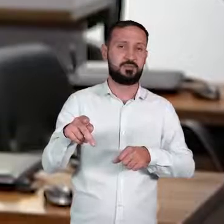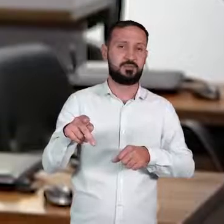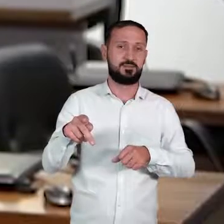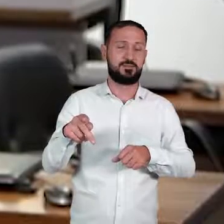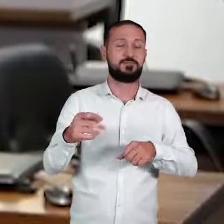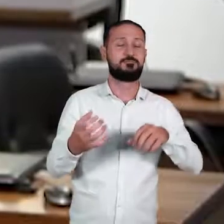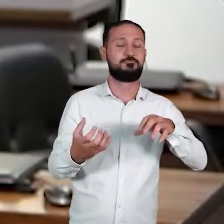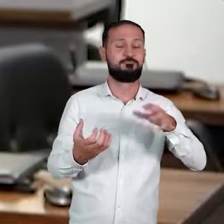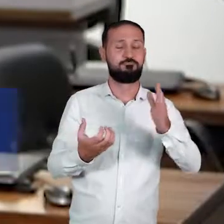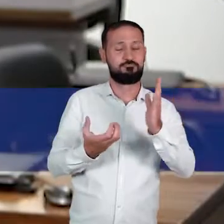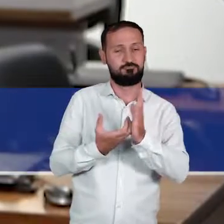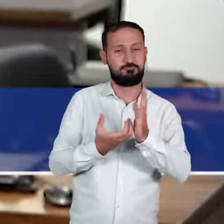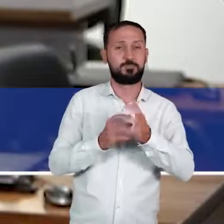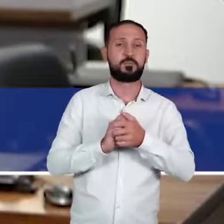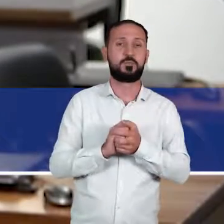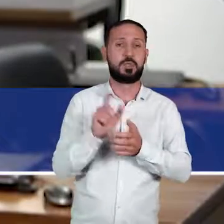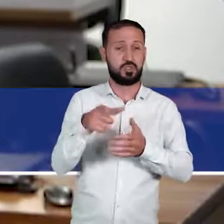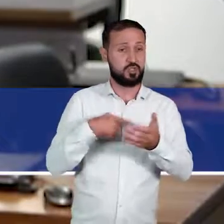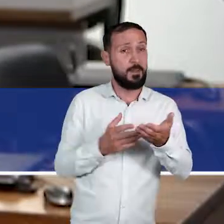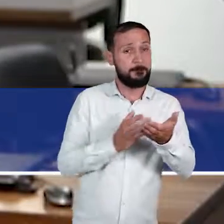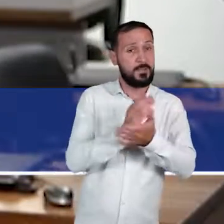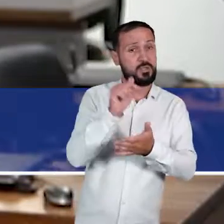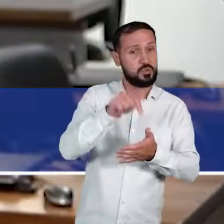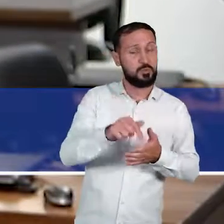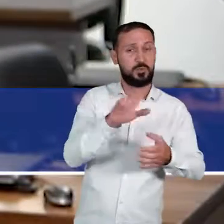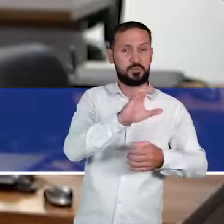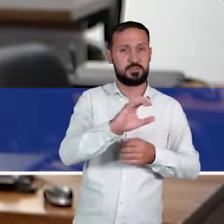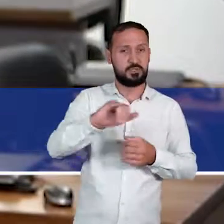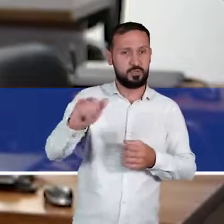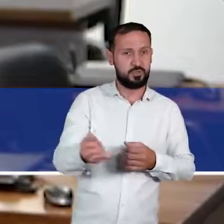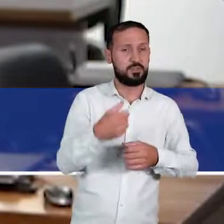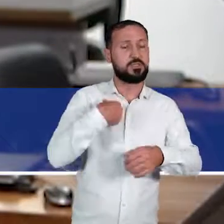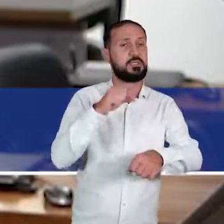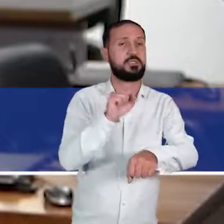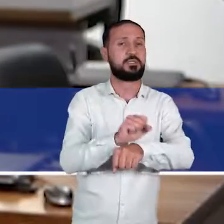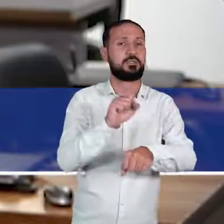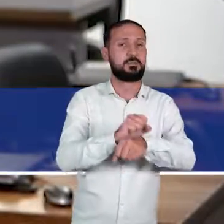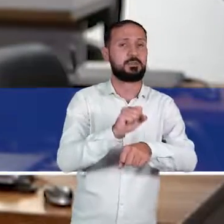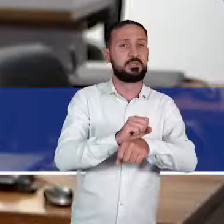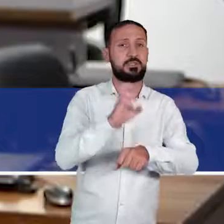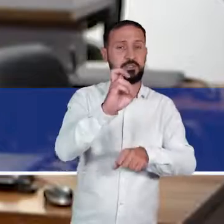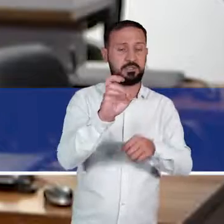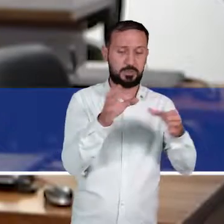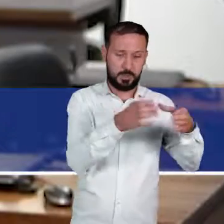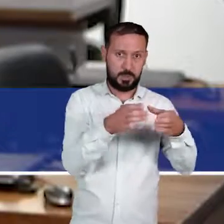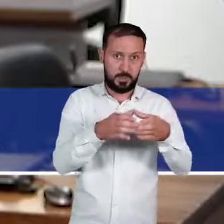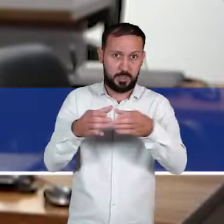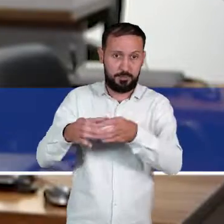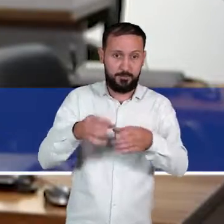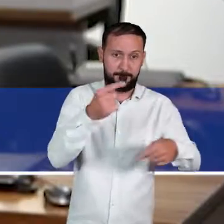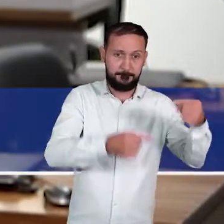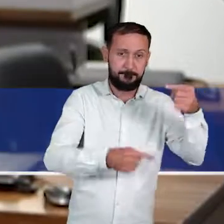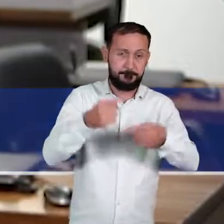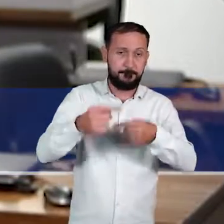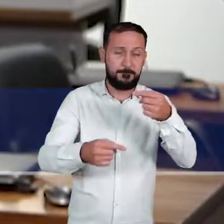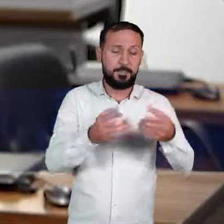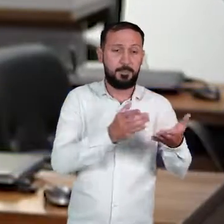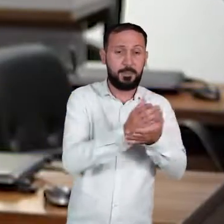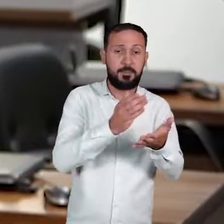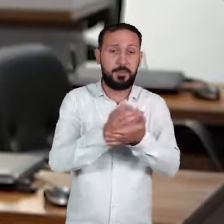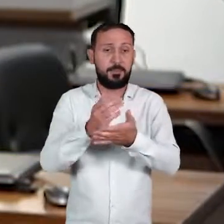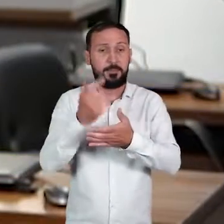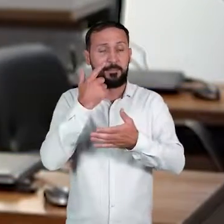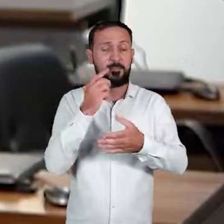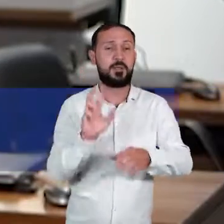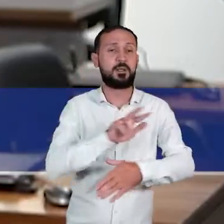PEC paralela já passou aqui pela Comissão de Constituição e Justiça e aguarda as 5 sessões deliberativas regimentais para ser apreciada